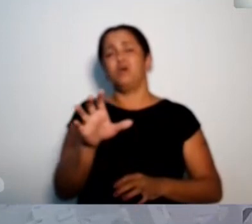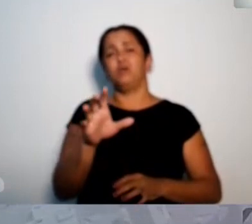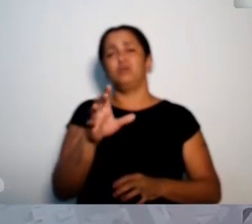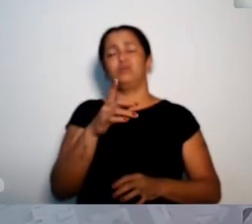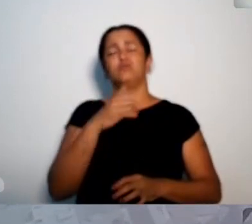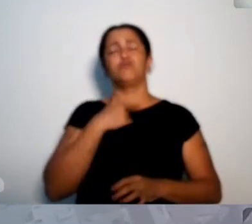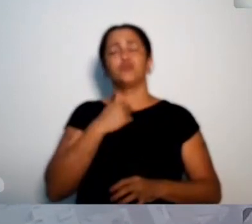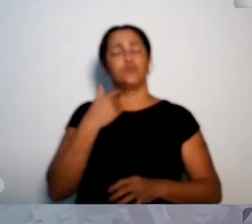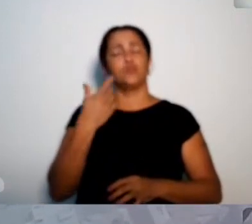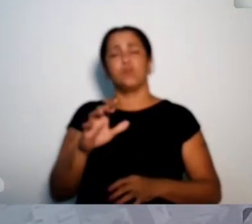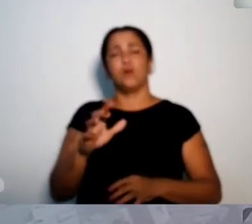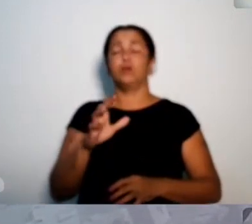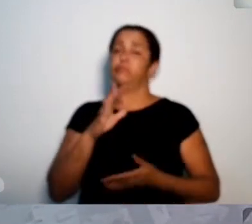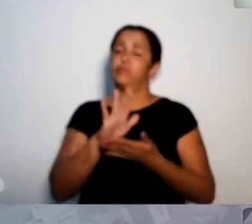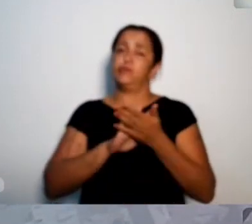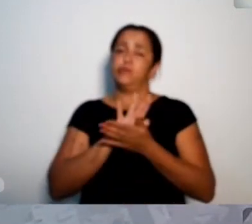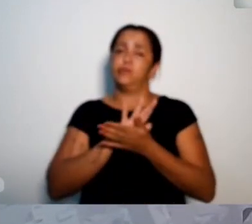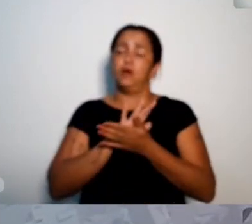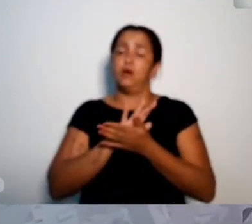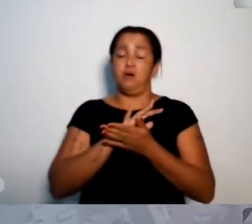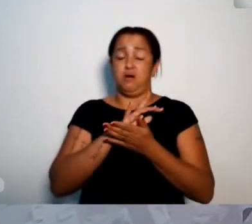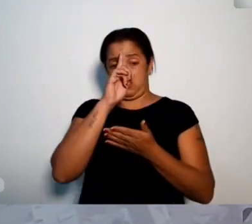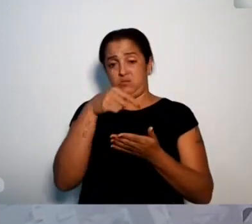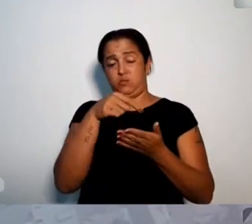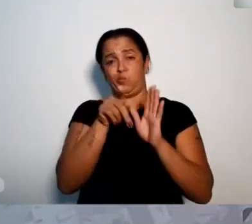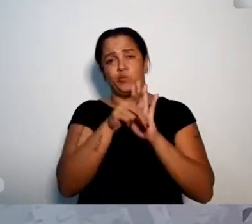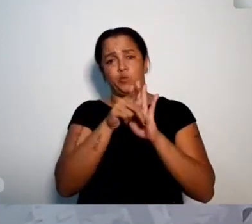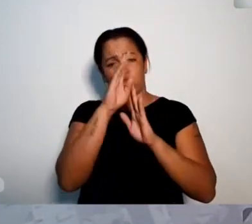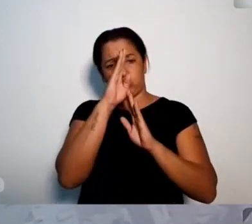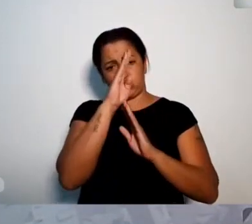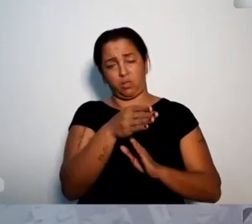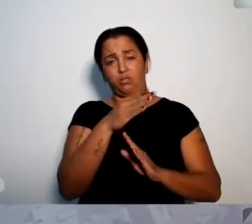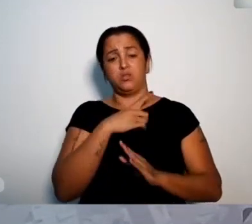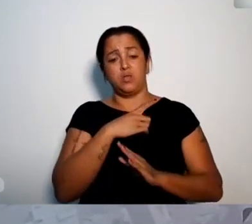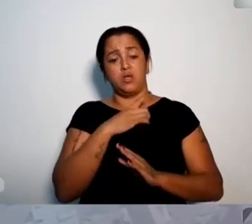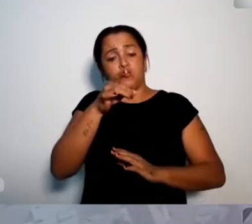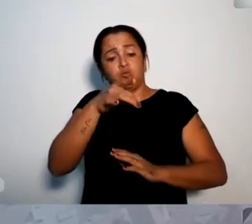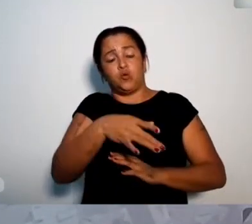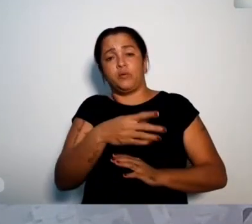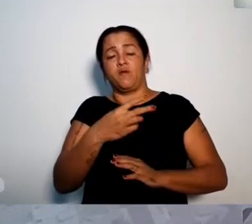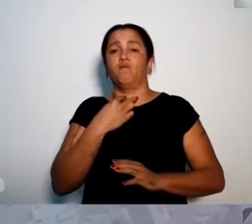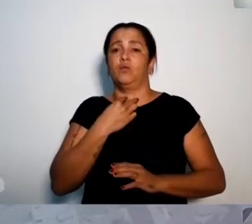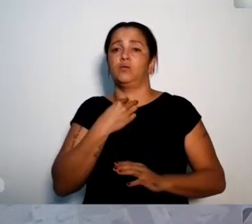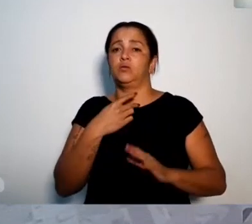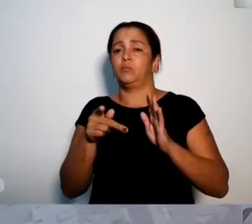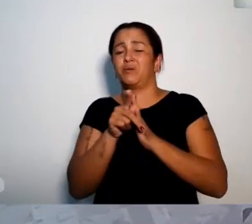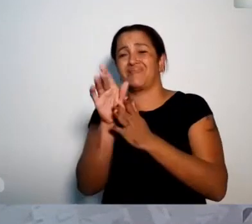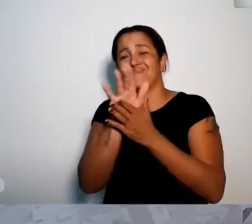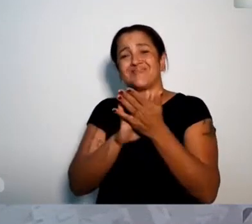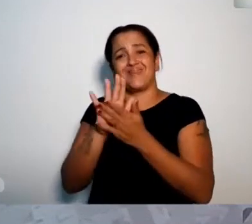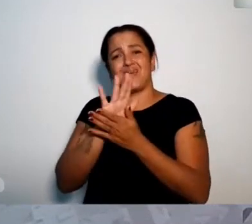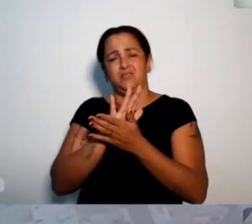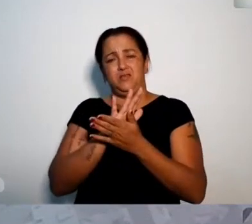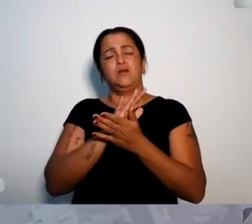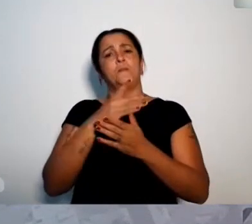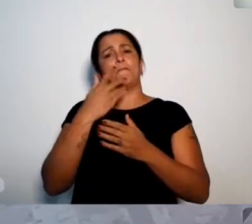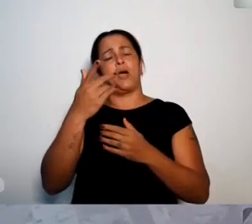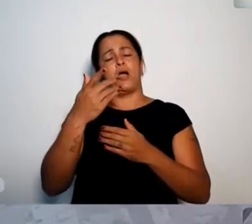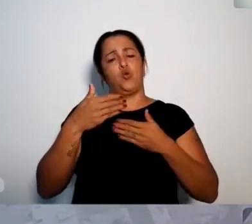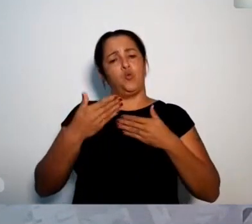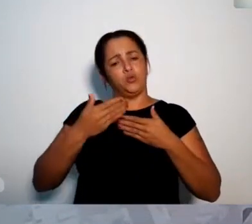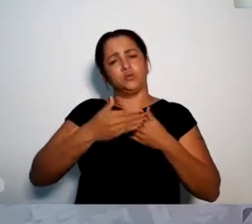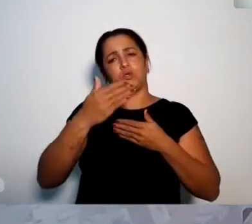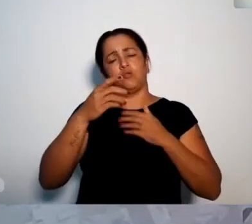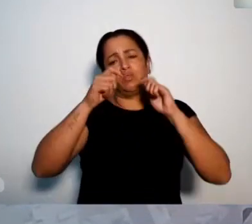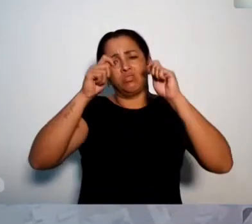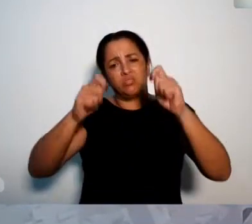essa denominação direta, essa reserva de vaga para nenhuma entidade, para que o processo pudesse ser mais participativo. Essa não